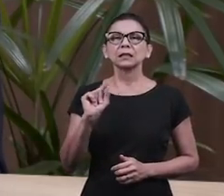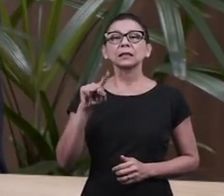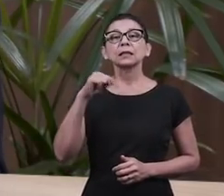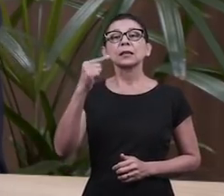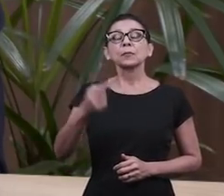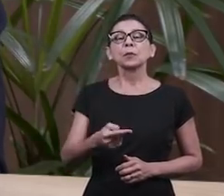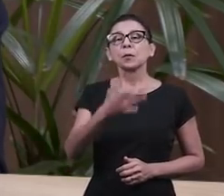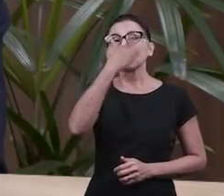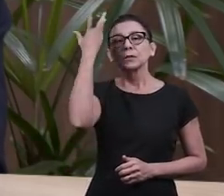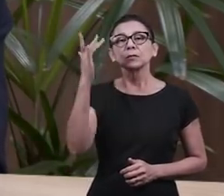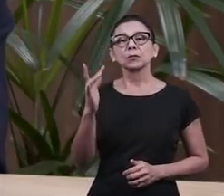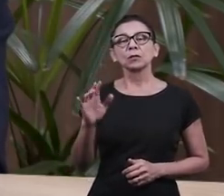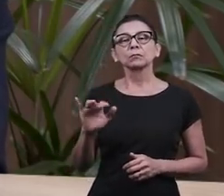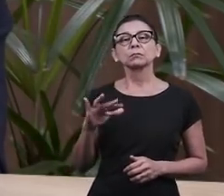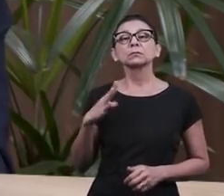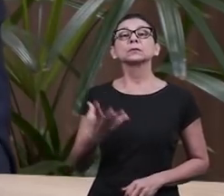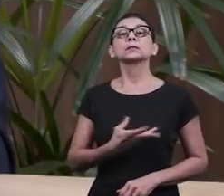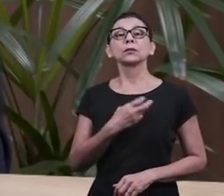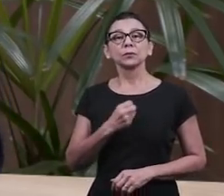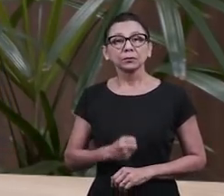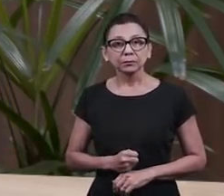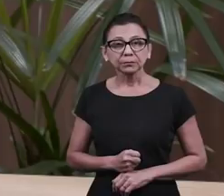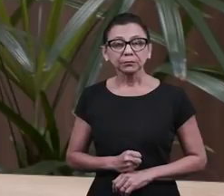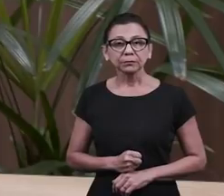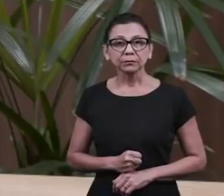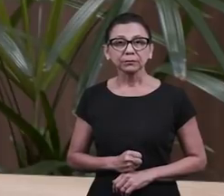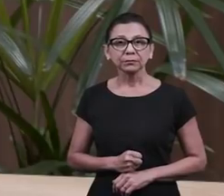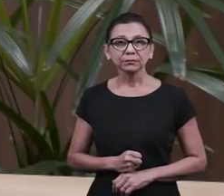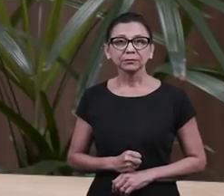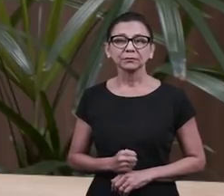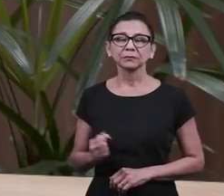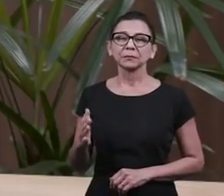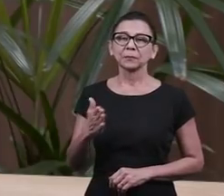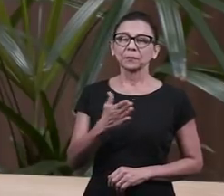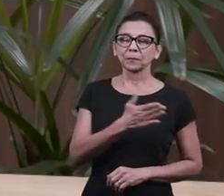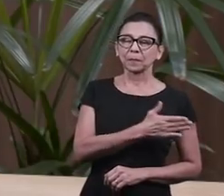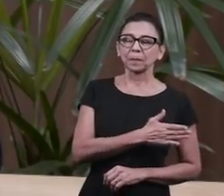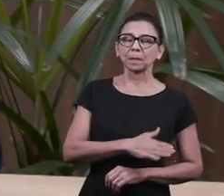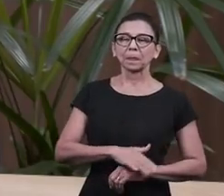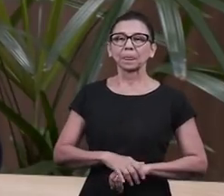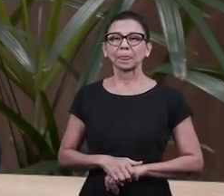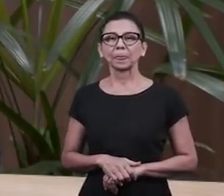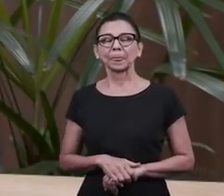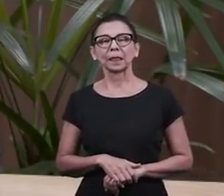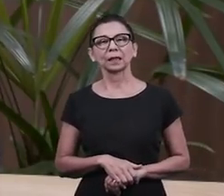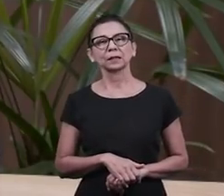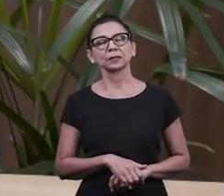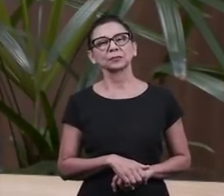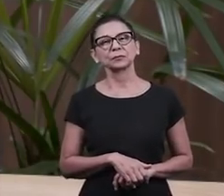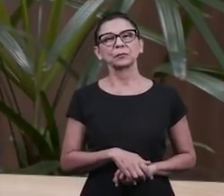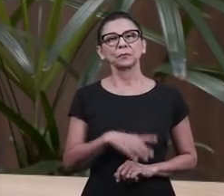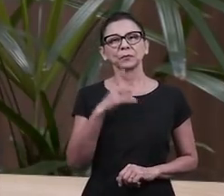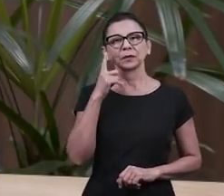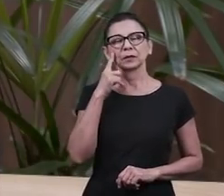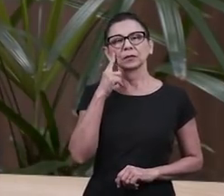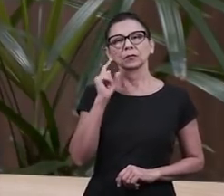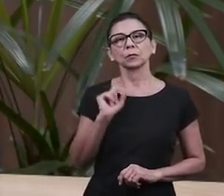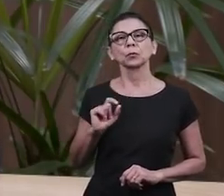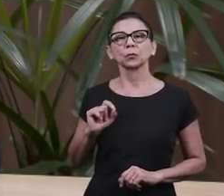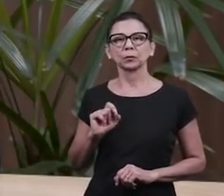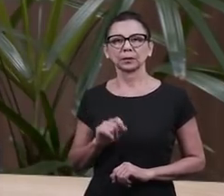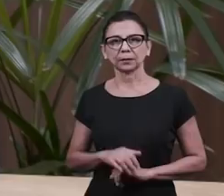está falando, eu lembrei, que é quando ele recolhe, os anjos estão dentro da casa, quem recolhe, eles fazem uma pergunta assim, falta alguém?